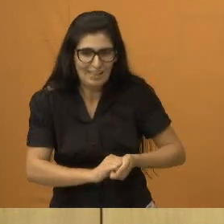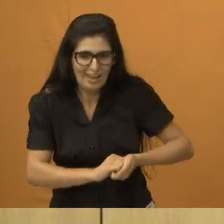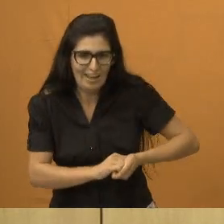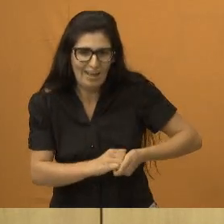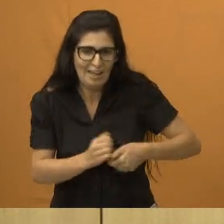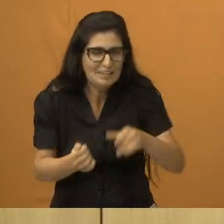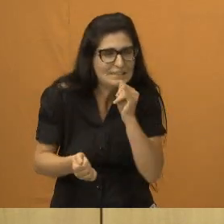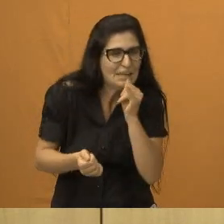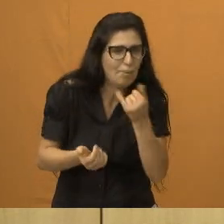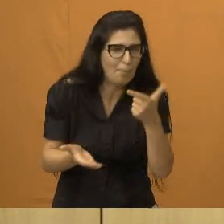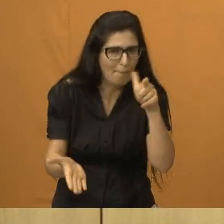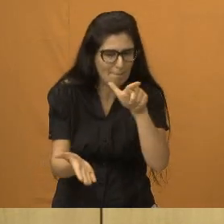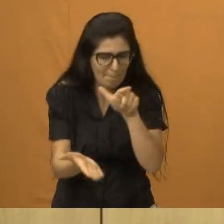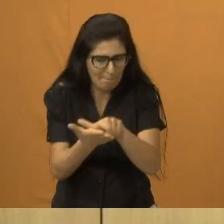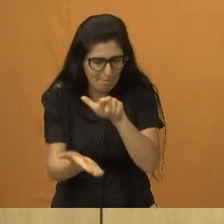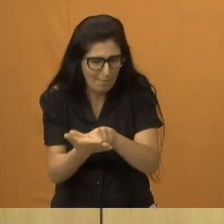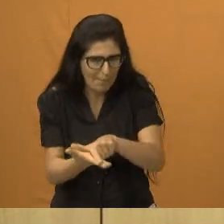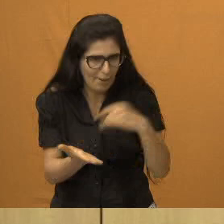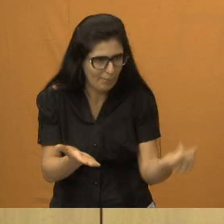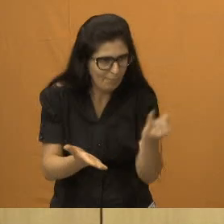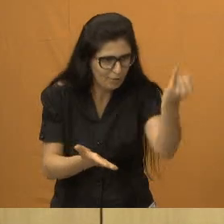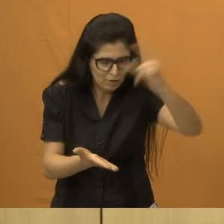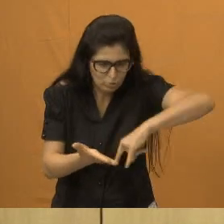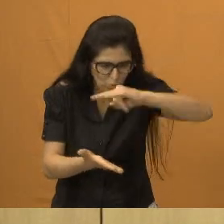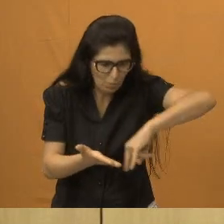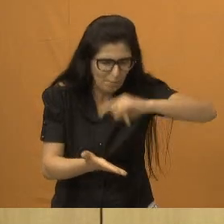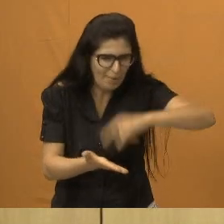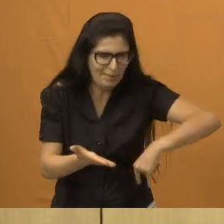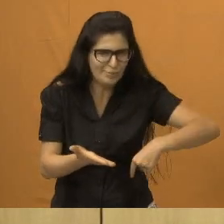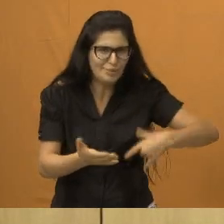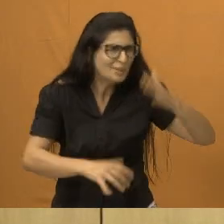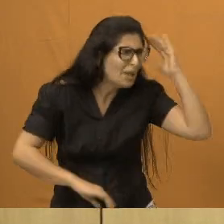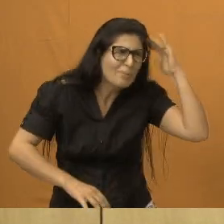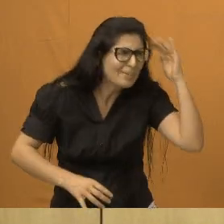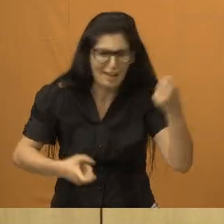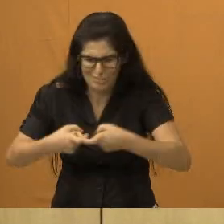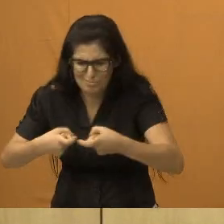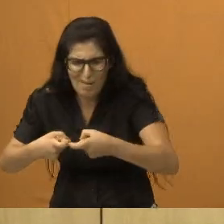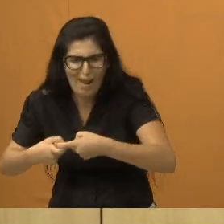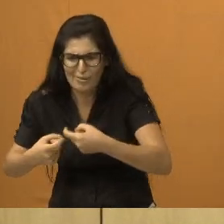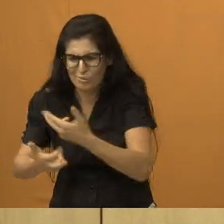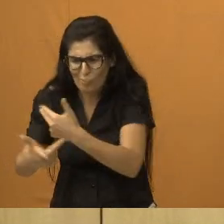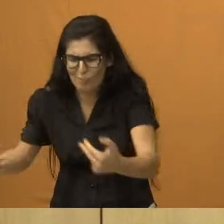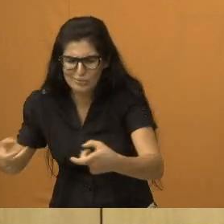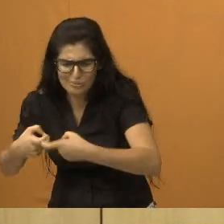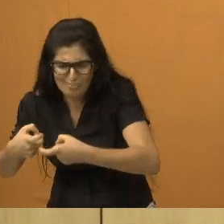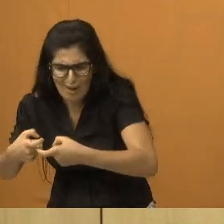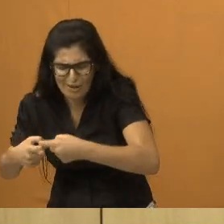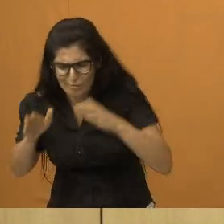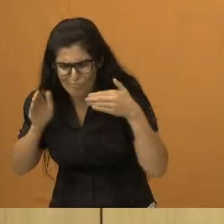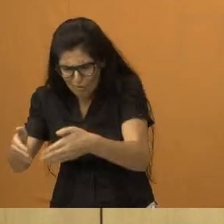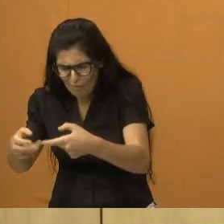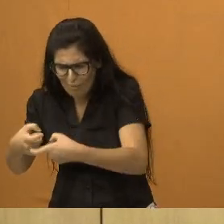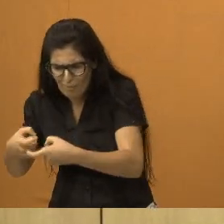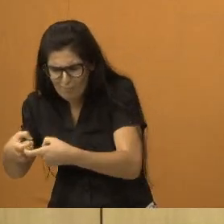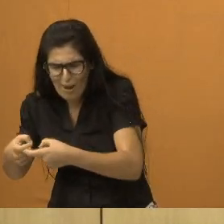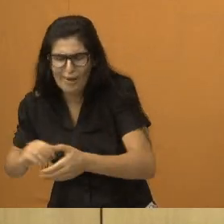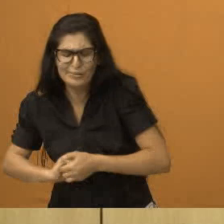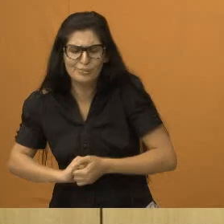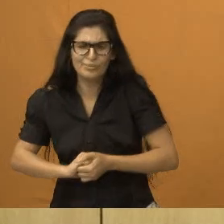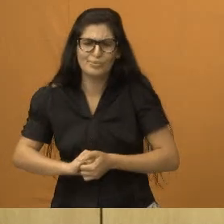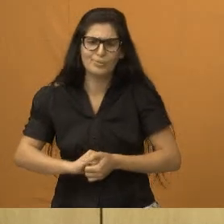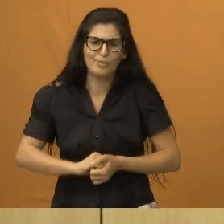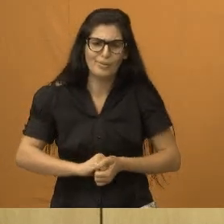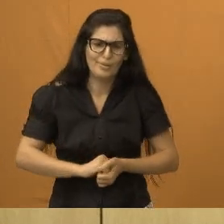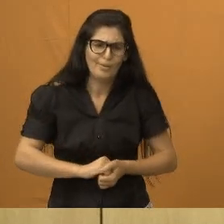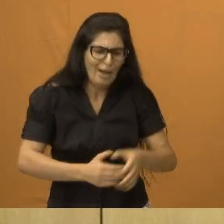vou dizer que são mal assessorados, mal preparados nessa área da medicina. O judiciário ele devia ter alguns peritos